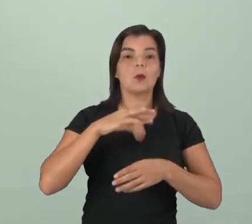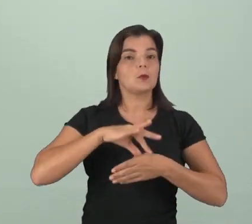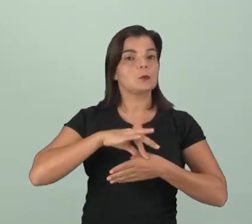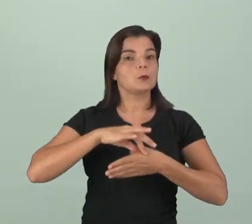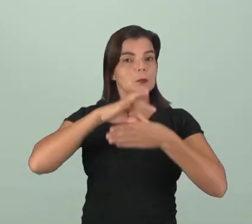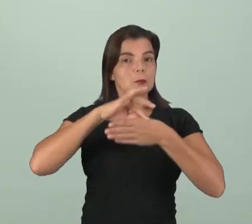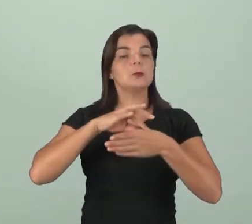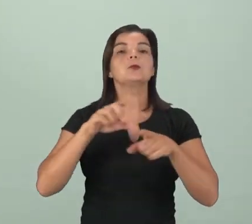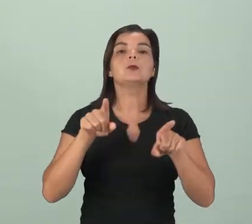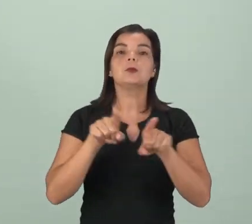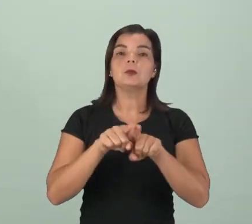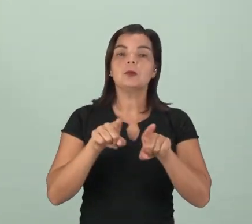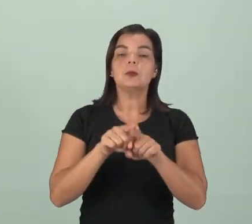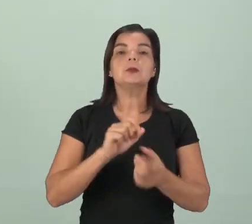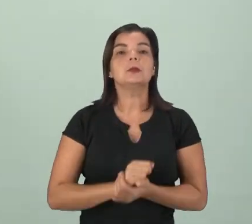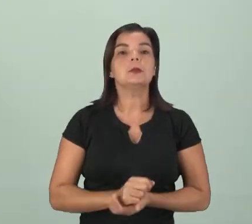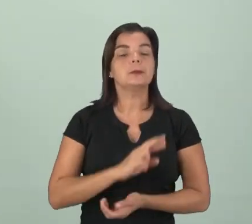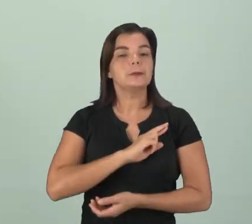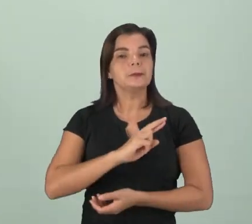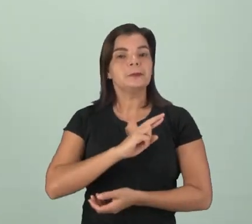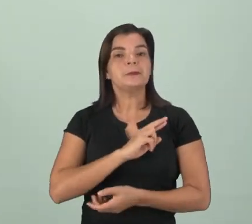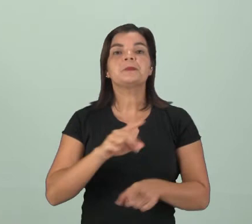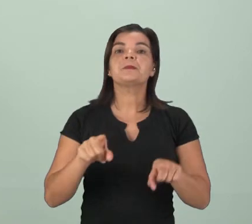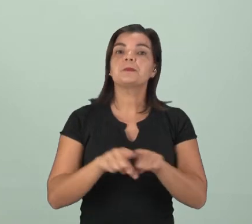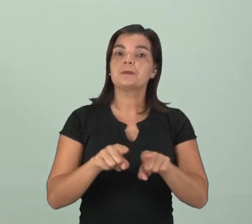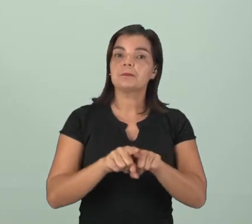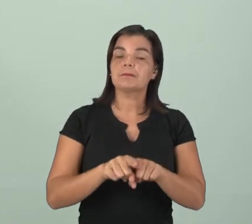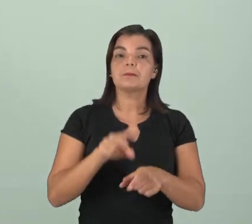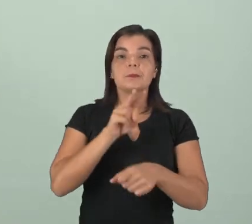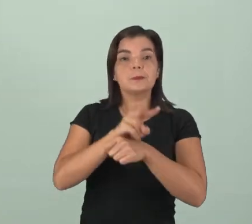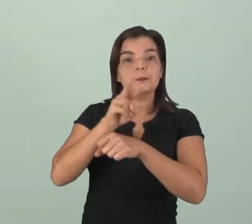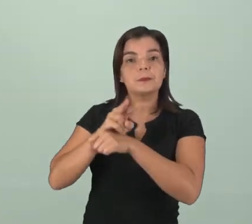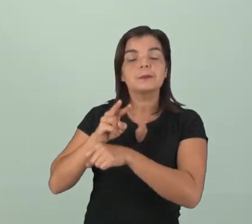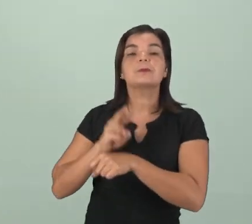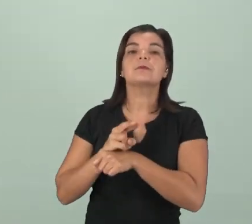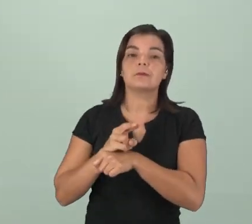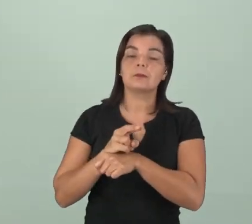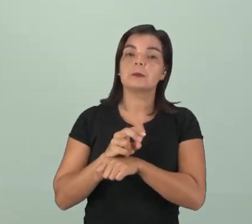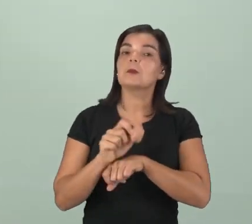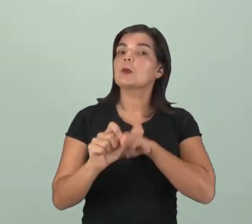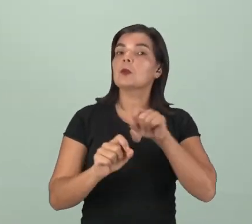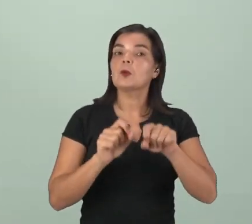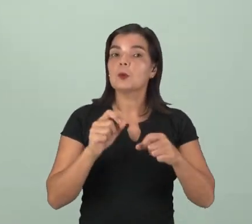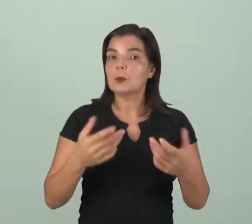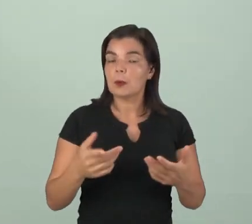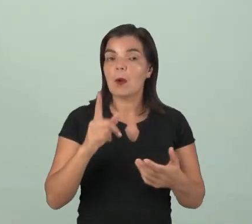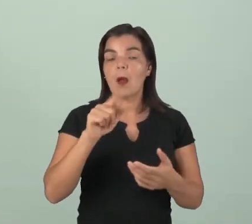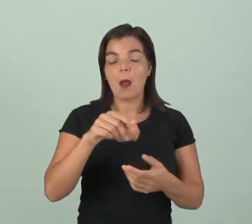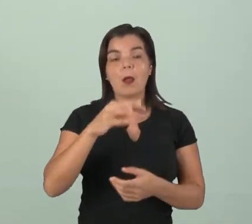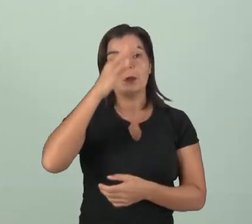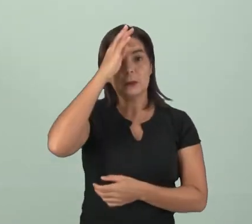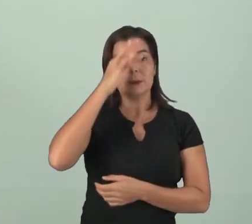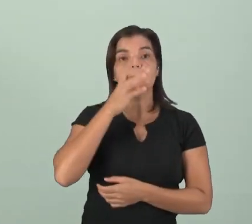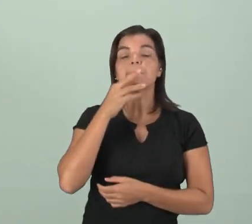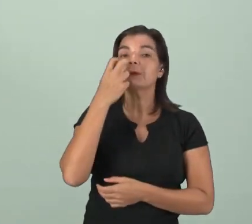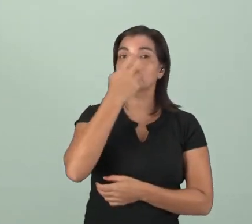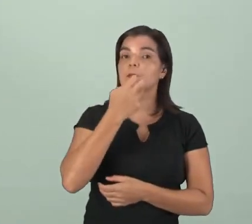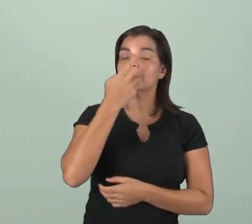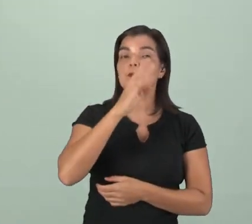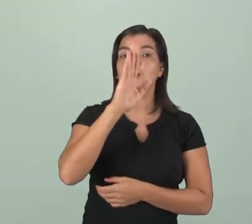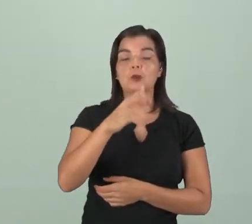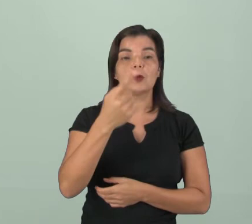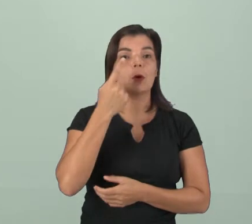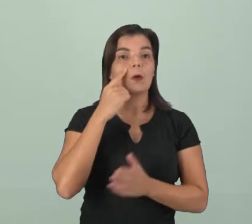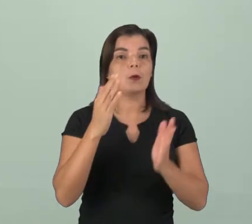liderança, da parte desses religiosos, de preservar aquilo que é uma tradição oral. Então já há